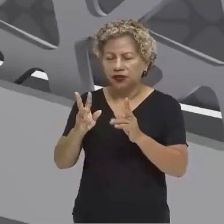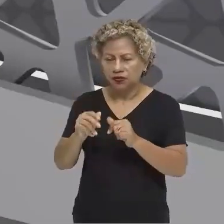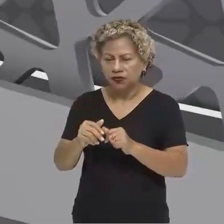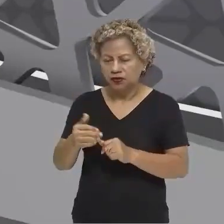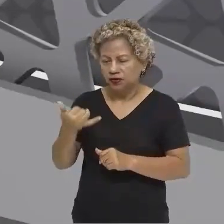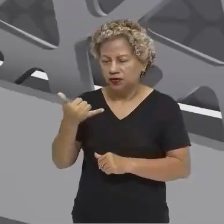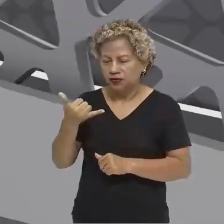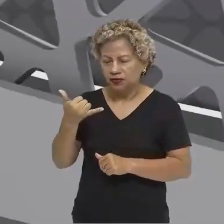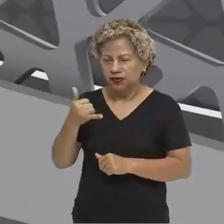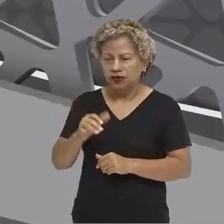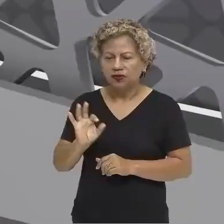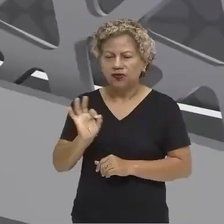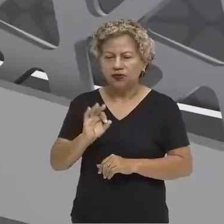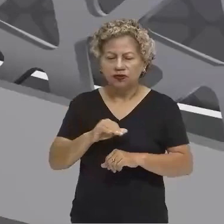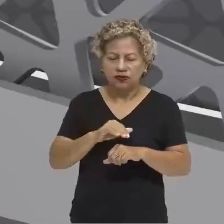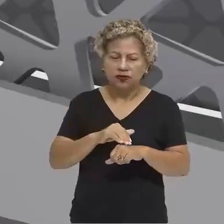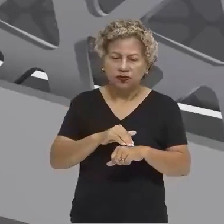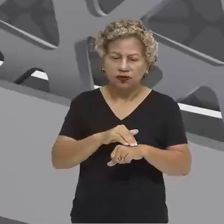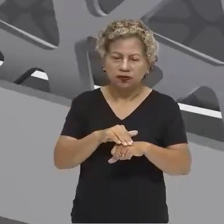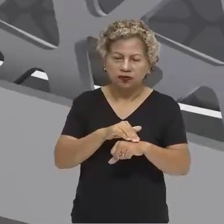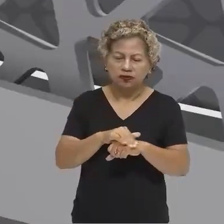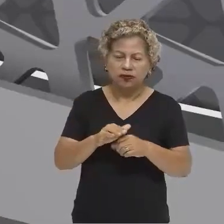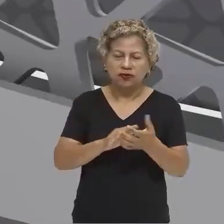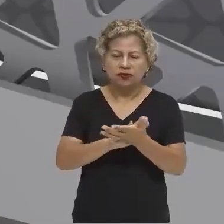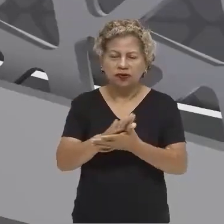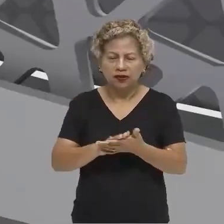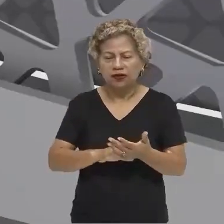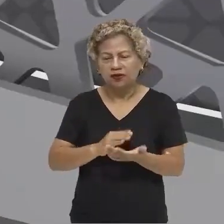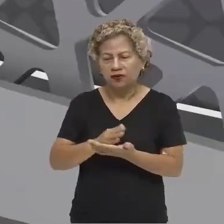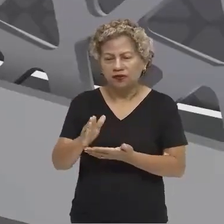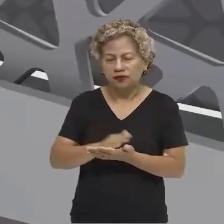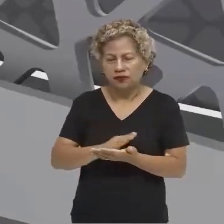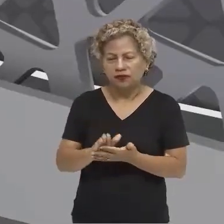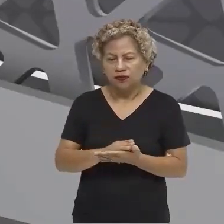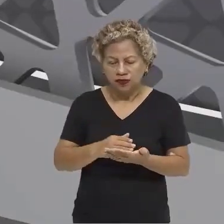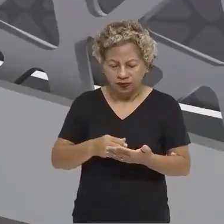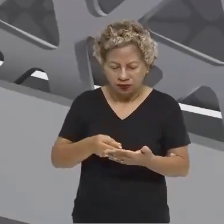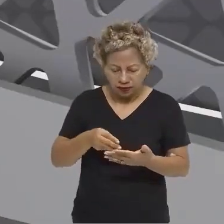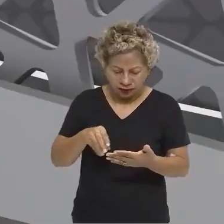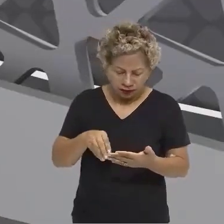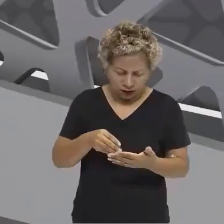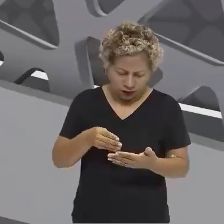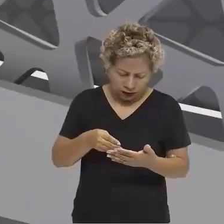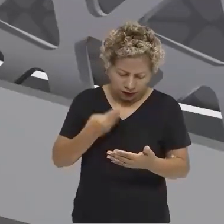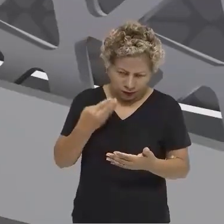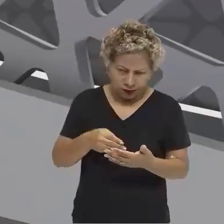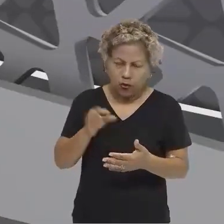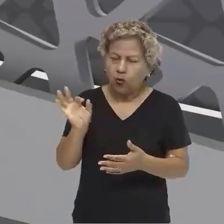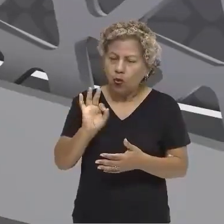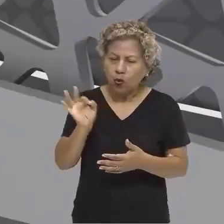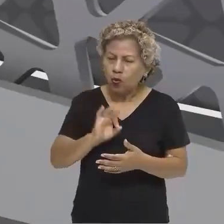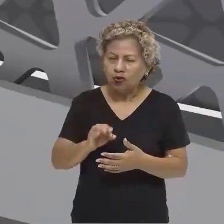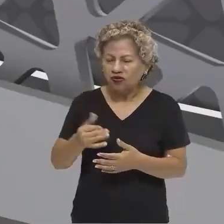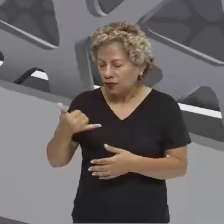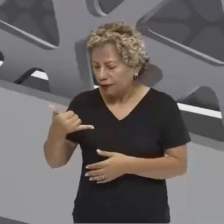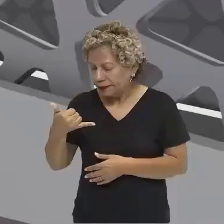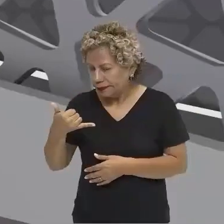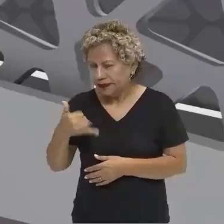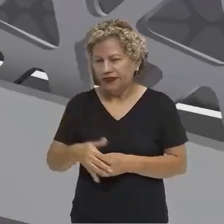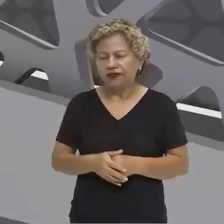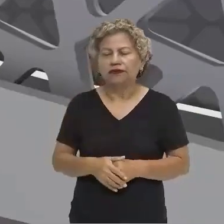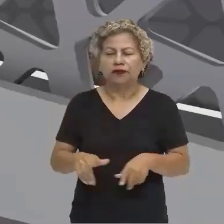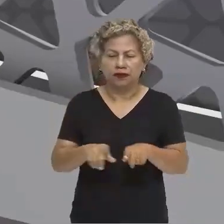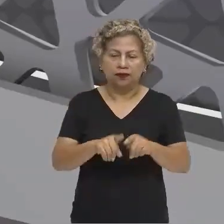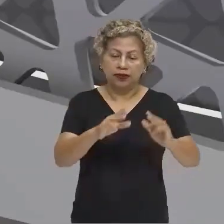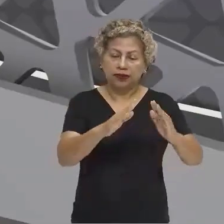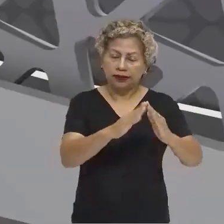vezes não estão nem conversando, estão comendo, não estão nem saboreando, e estão ali, ó, na hora do almoço, na hora do jantar em